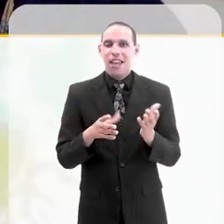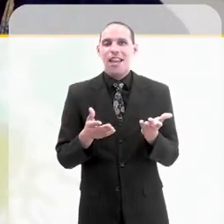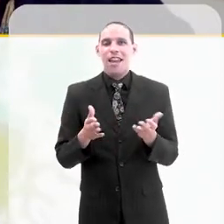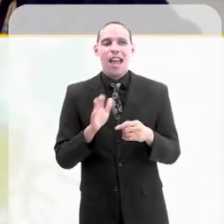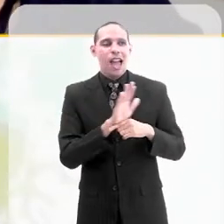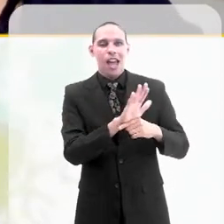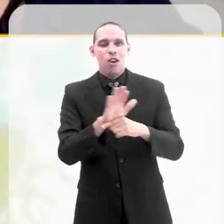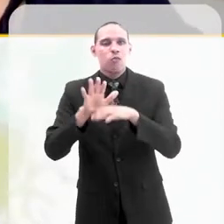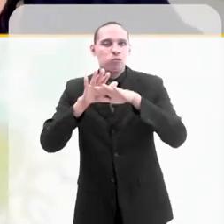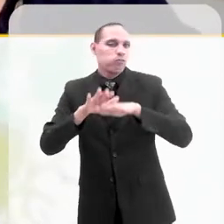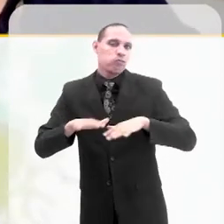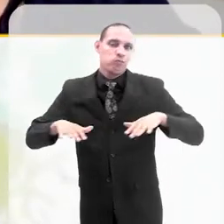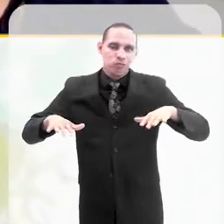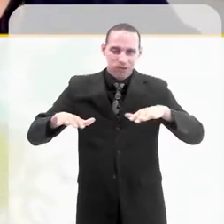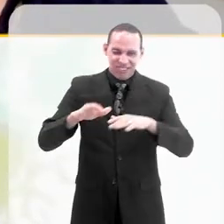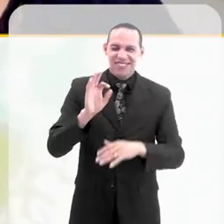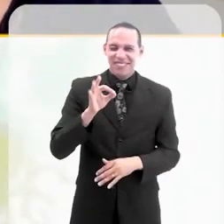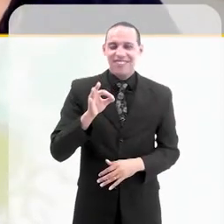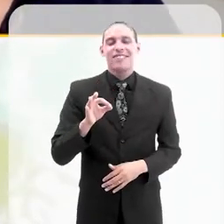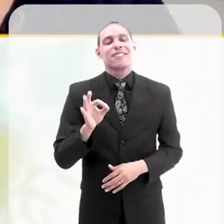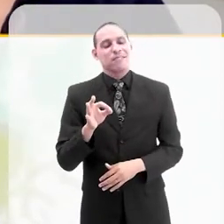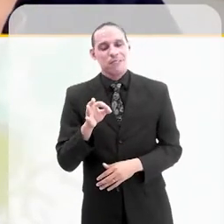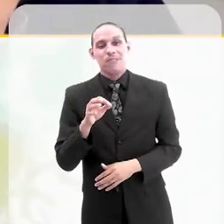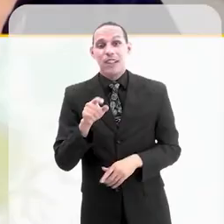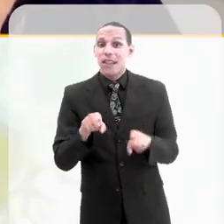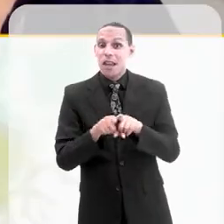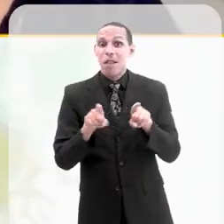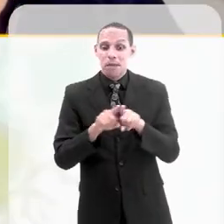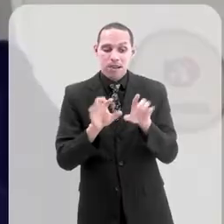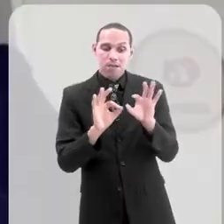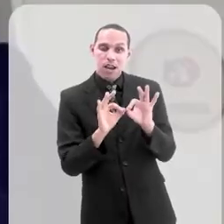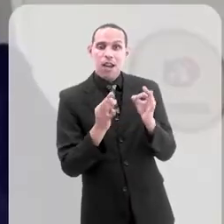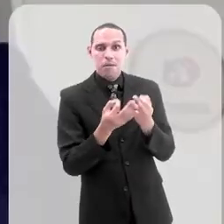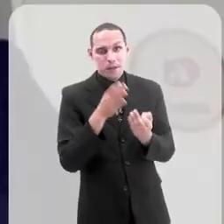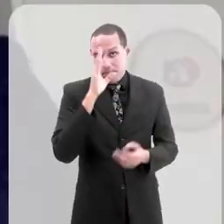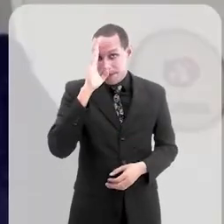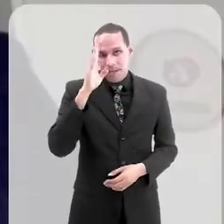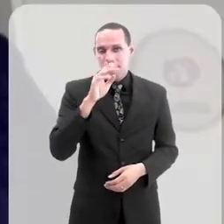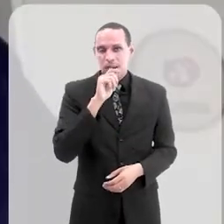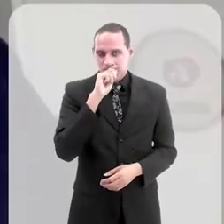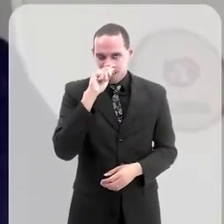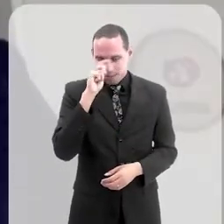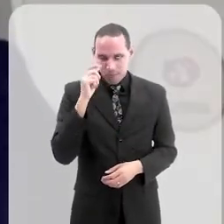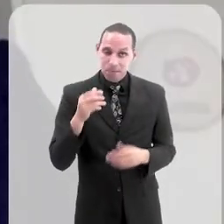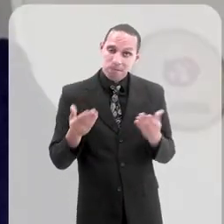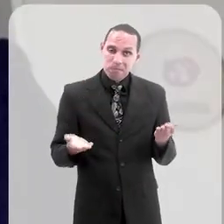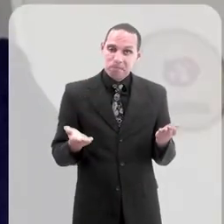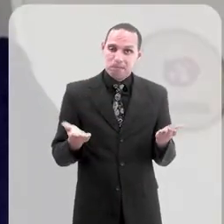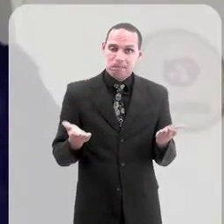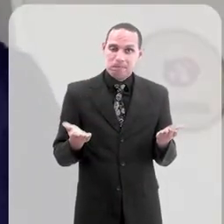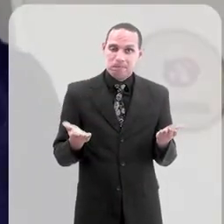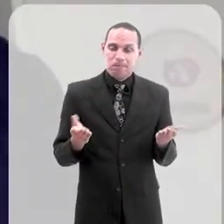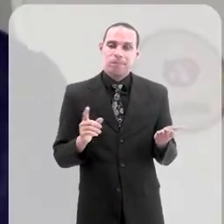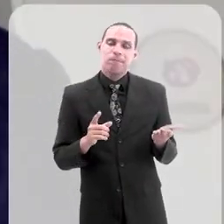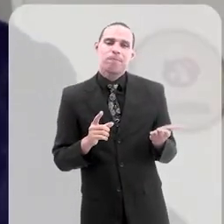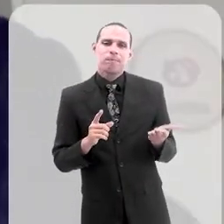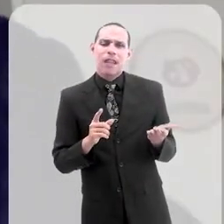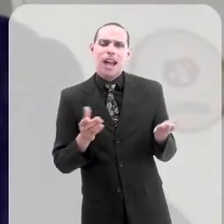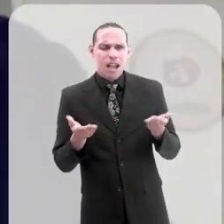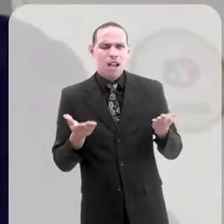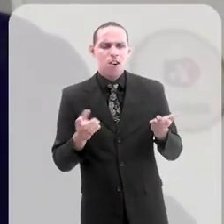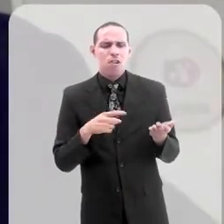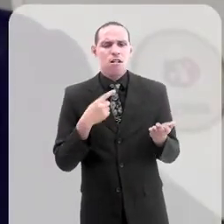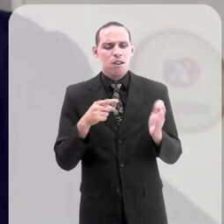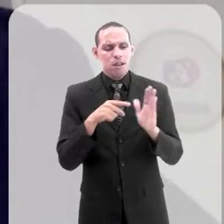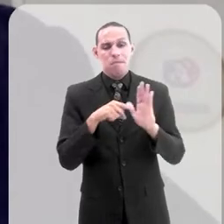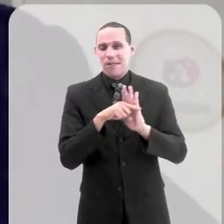para todos. Para Todos. E a todos. família, né? Sobretudo a família. Então, a gente agora